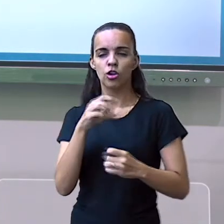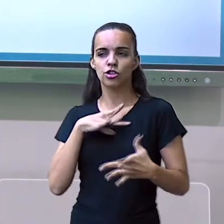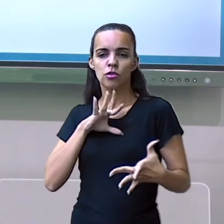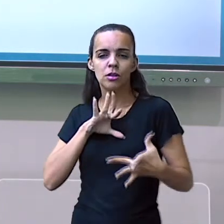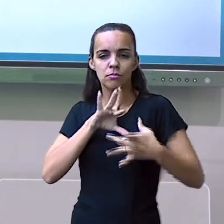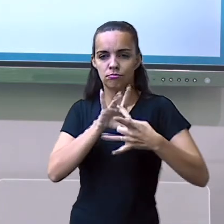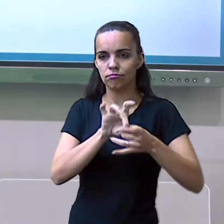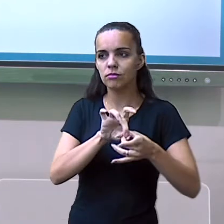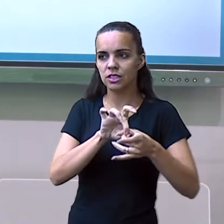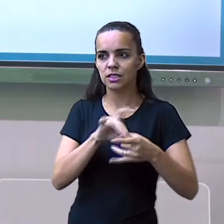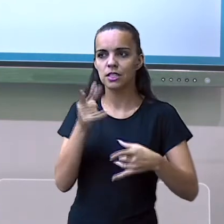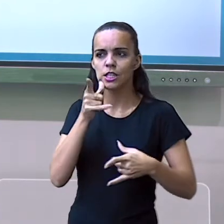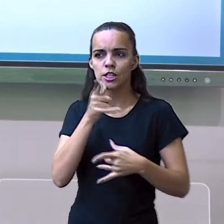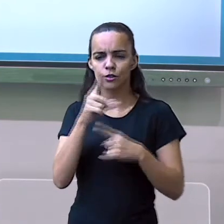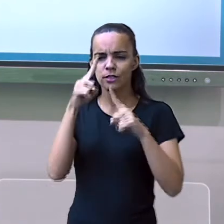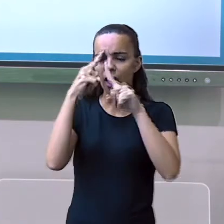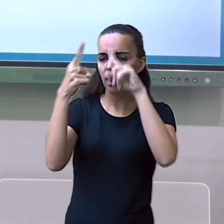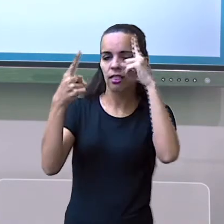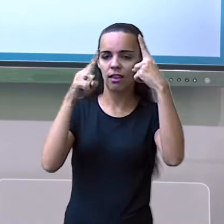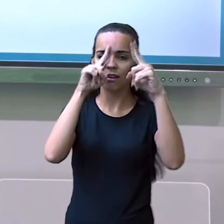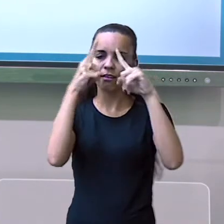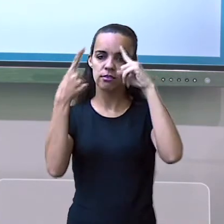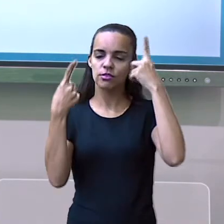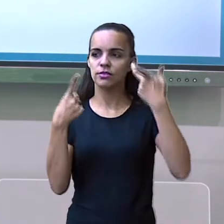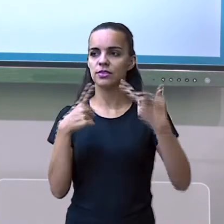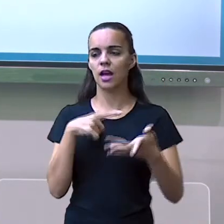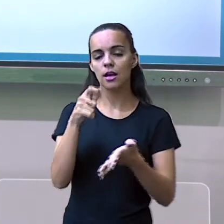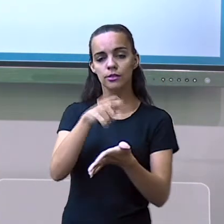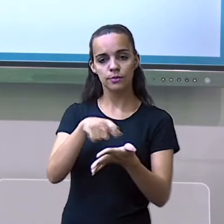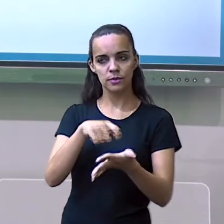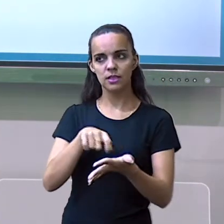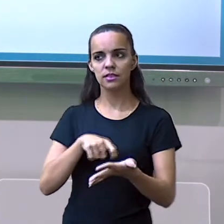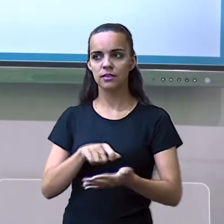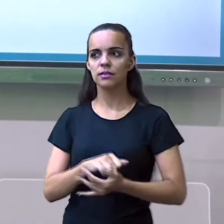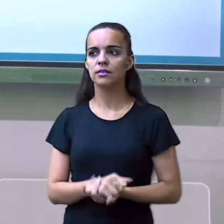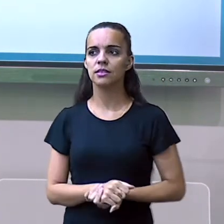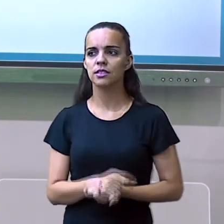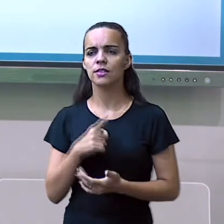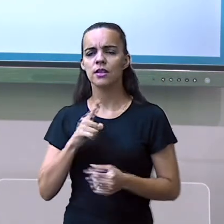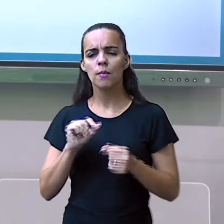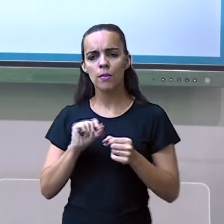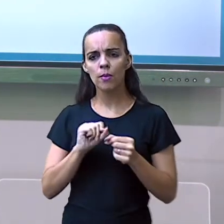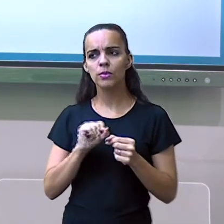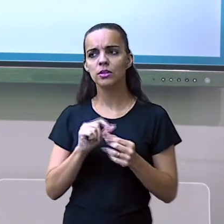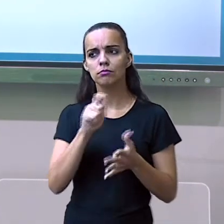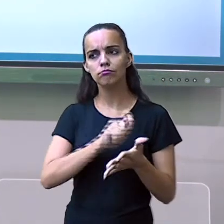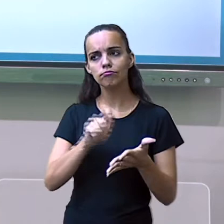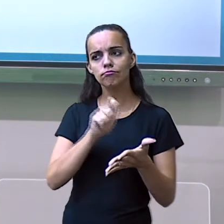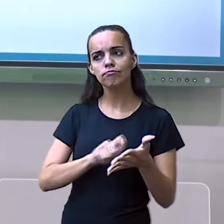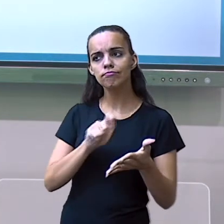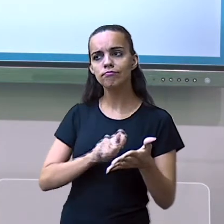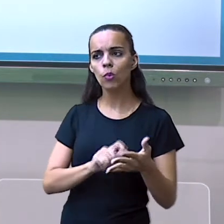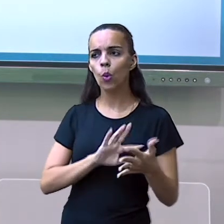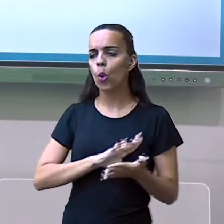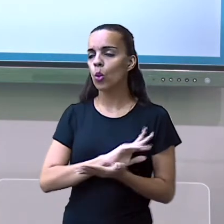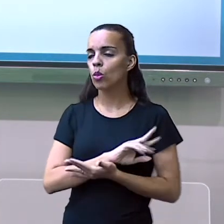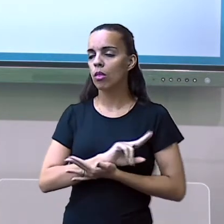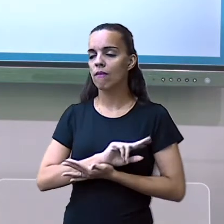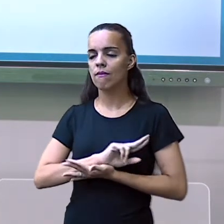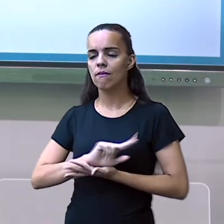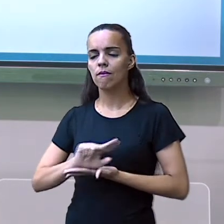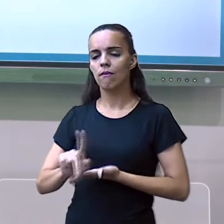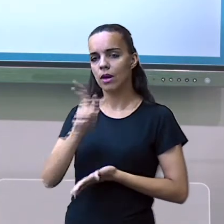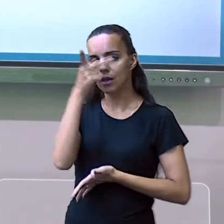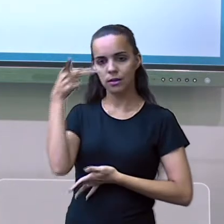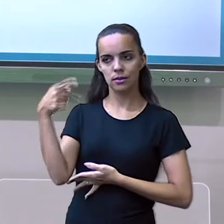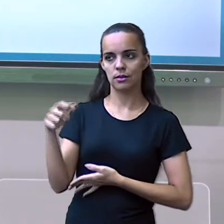sensibilidade, criatividade para escrever e são produzidos para todas as pessoas